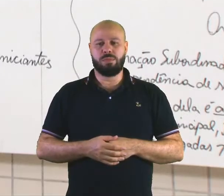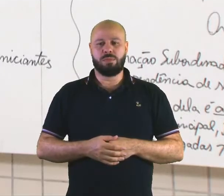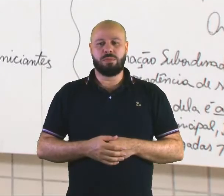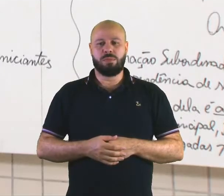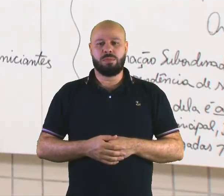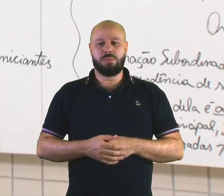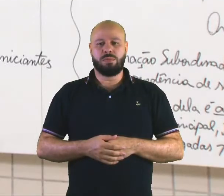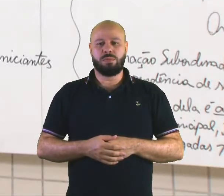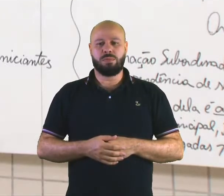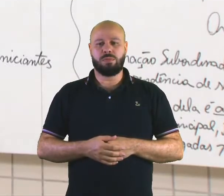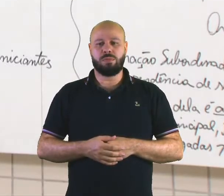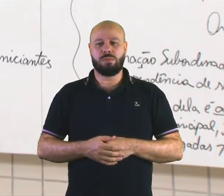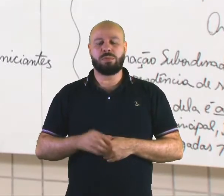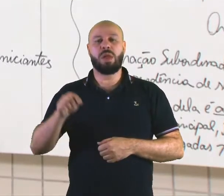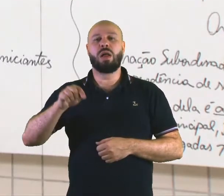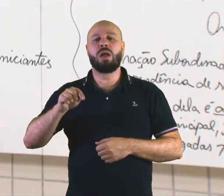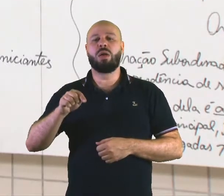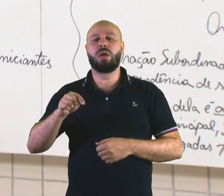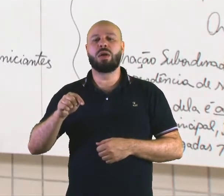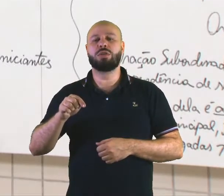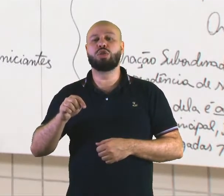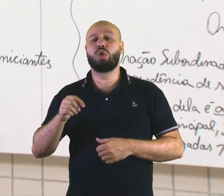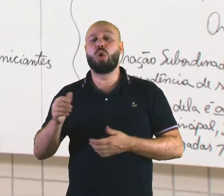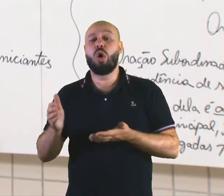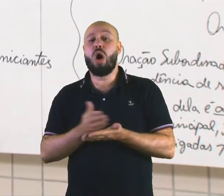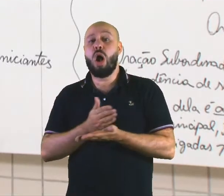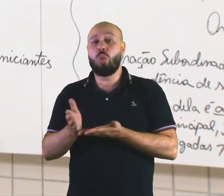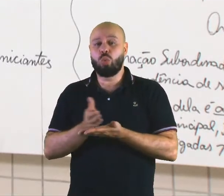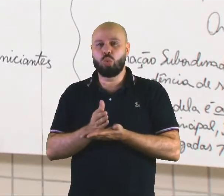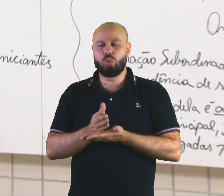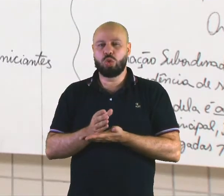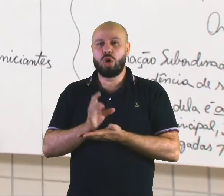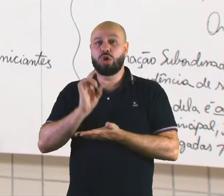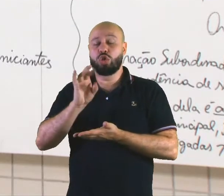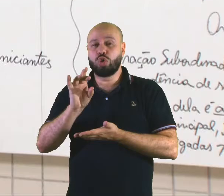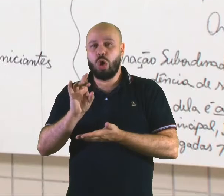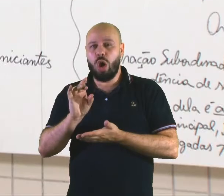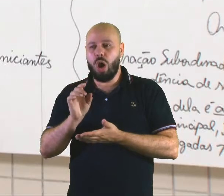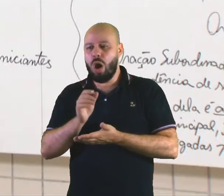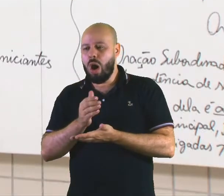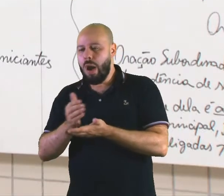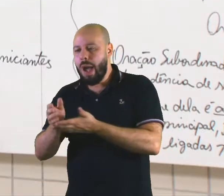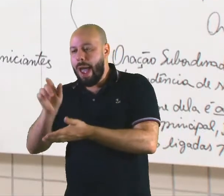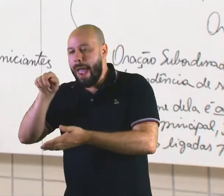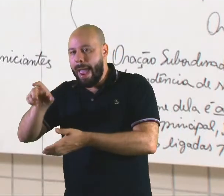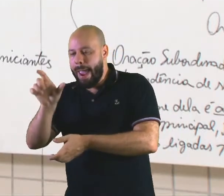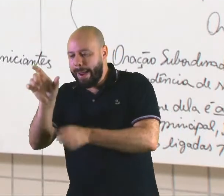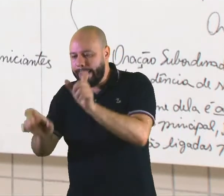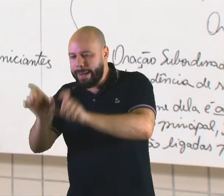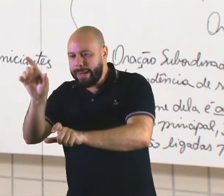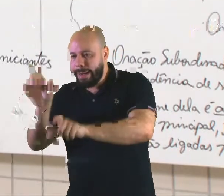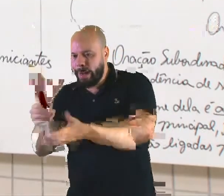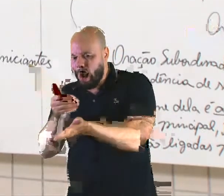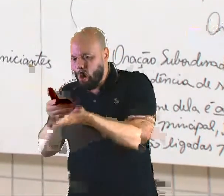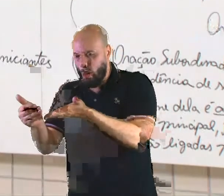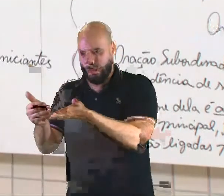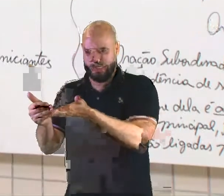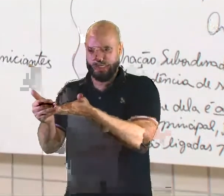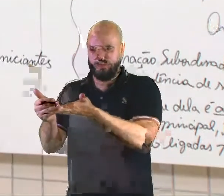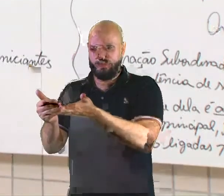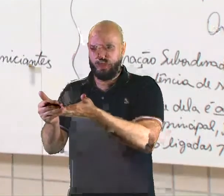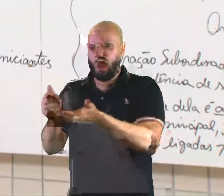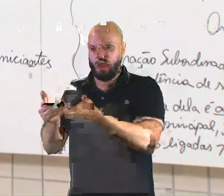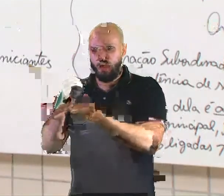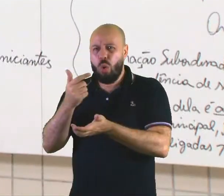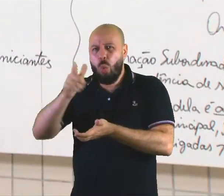Tá? Então, aqui refere-se a uma parte, apenas o que são iniciantes. Os que são iniciantes, eles